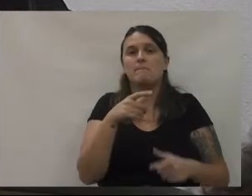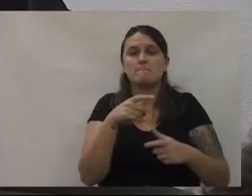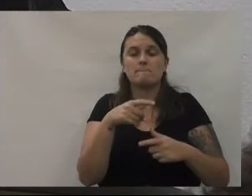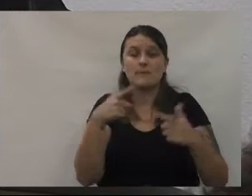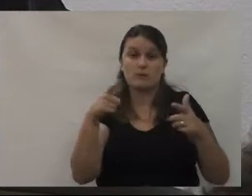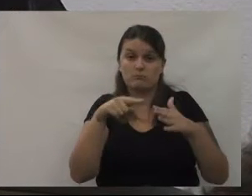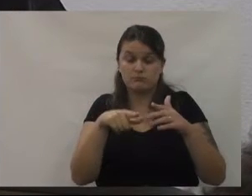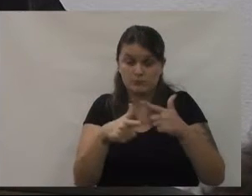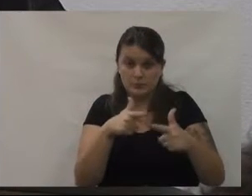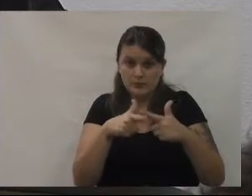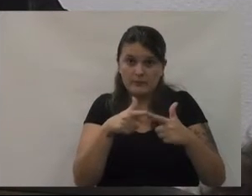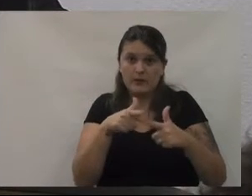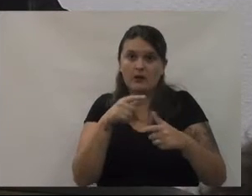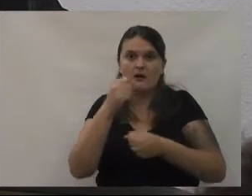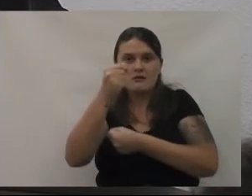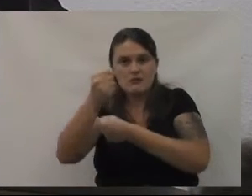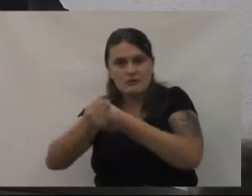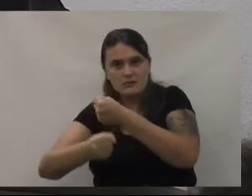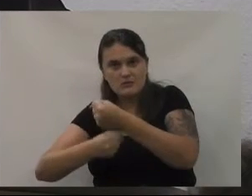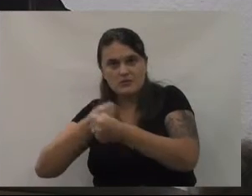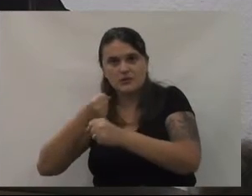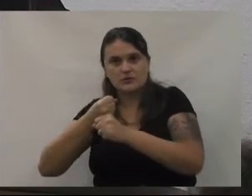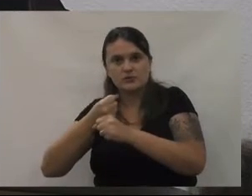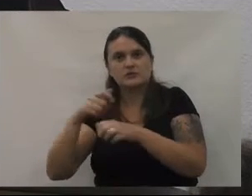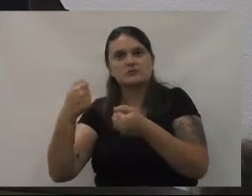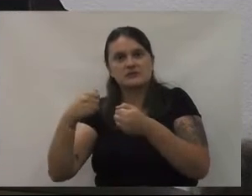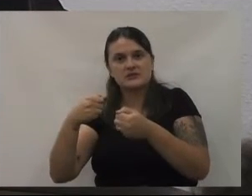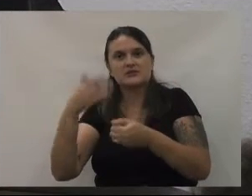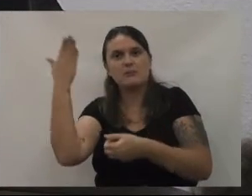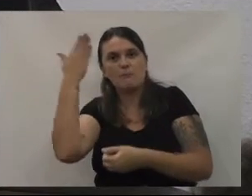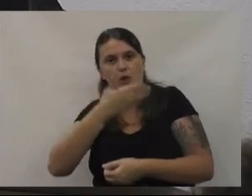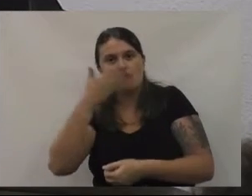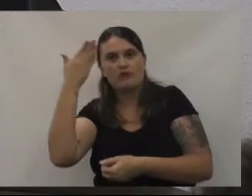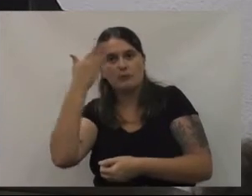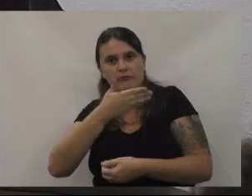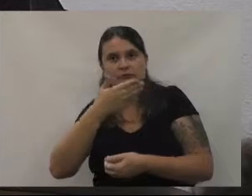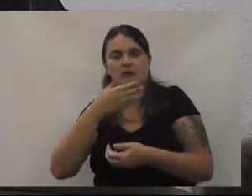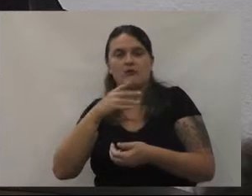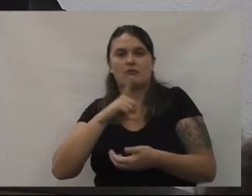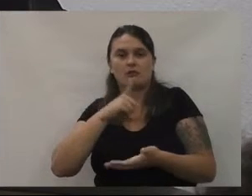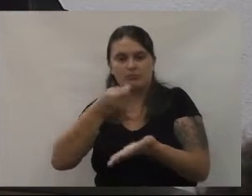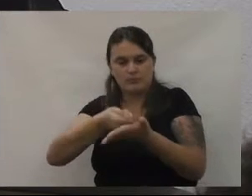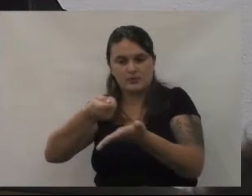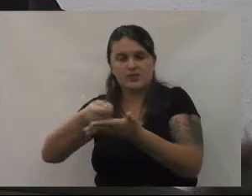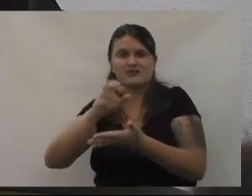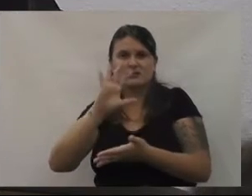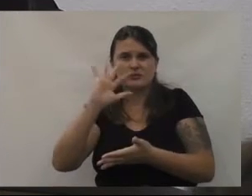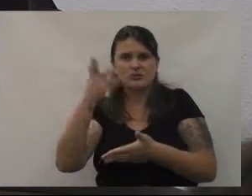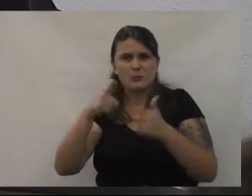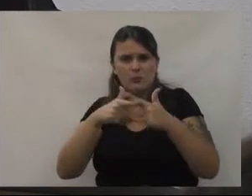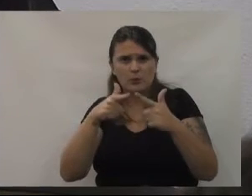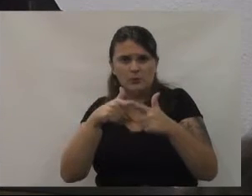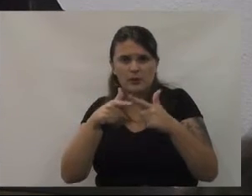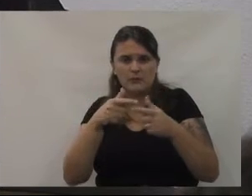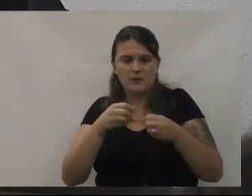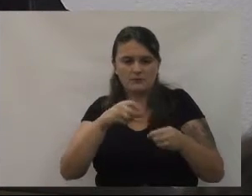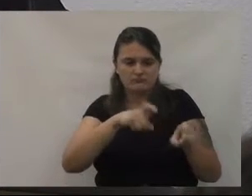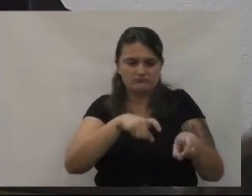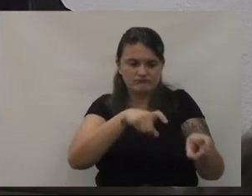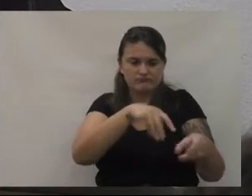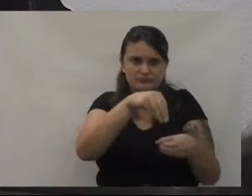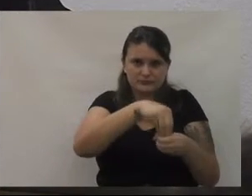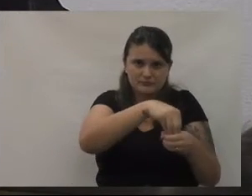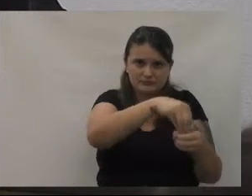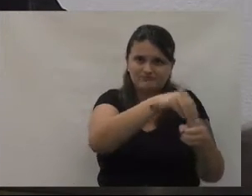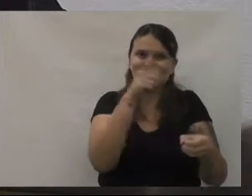agravante é assim que anualmente ele tem que ratificar a contribuição dele. Digamos assim, deu um problema de safra lá, ele não conseguiu